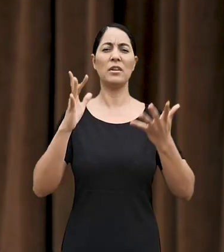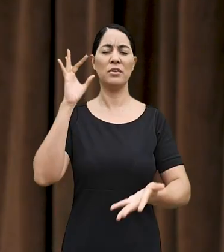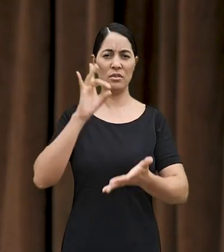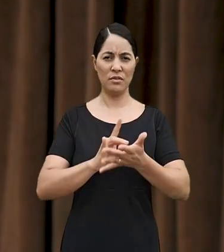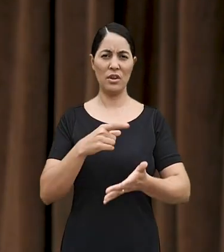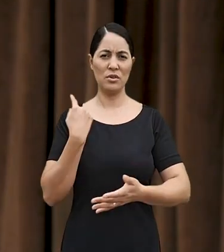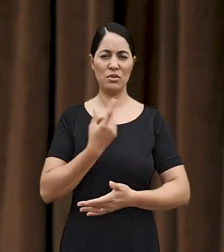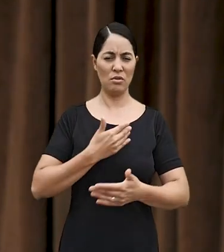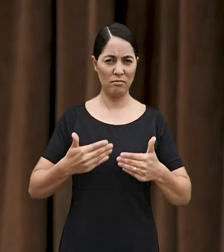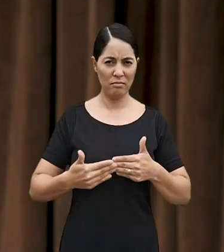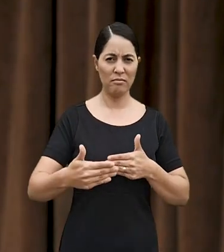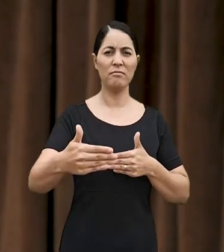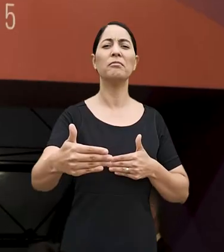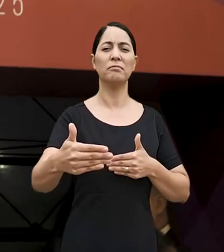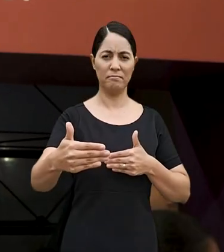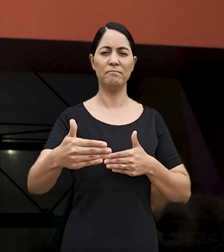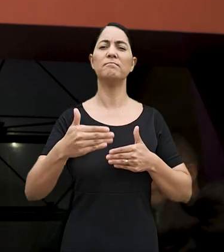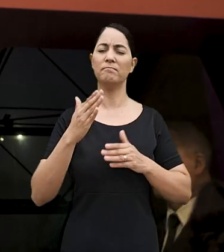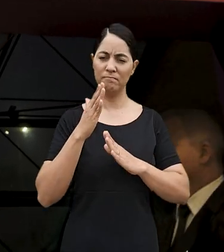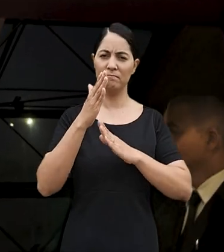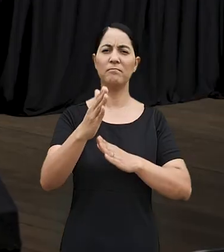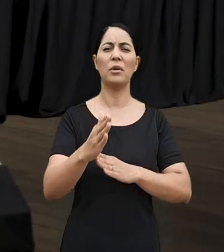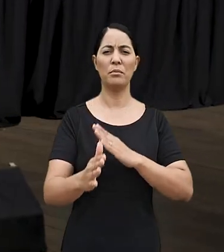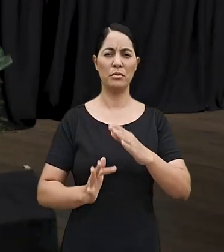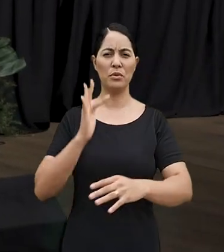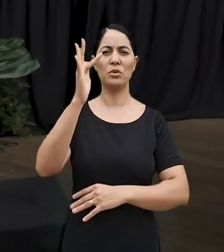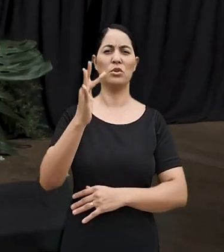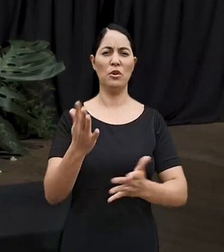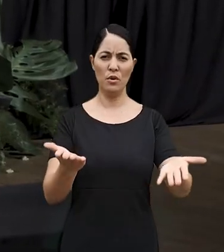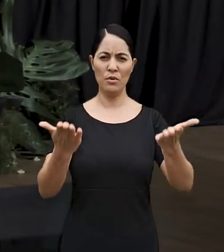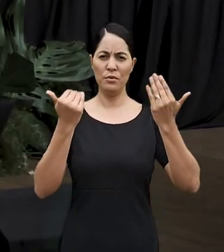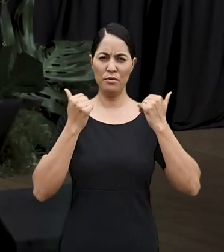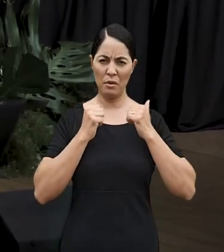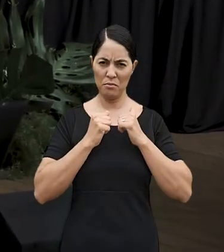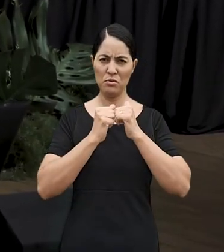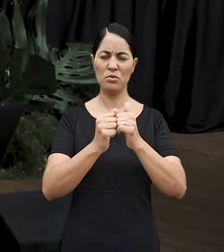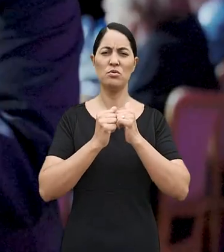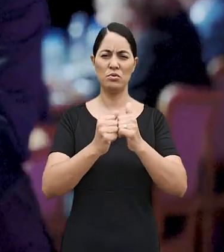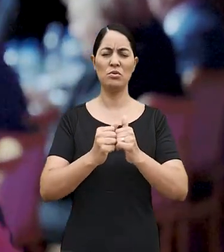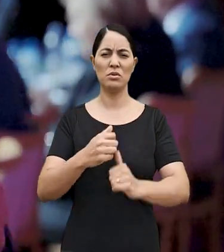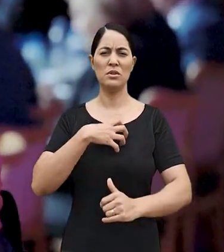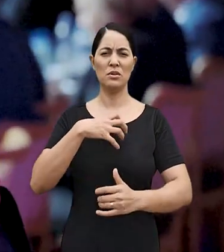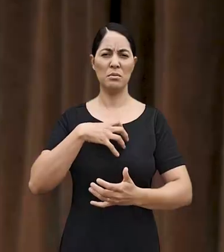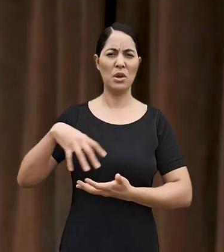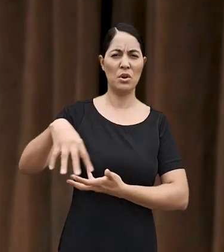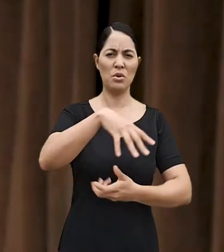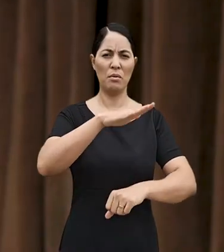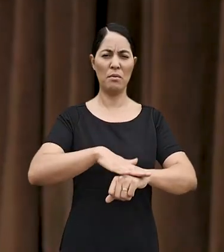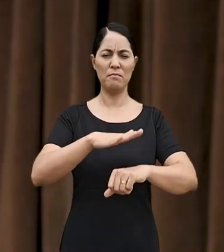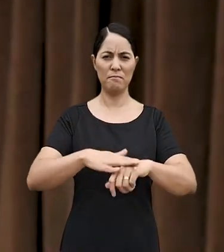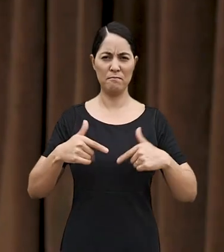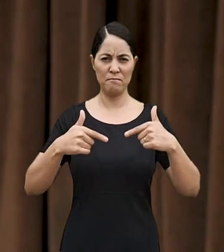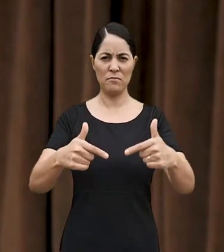um ponto de chegada e, sobretudo, um ponto de partida. Que sigamos com o sentimento do mundo nas mãos,